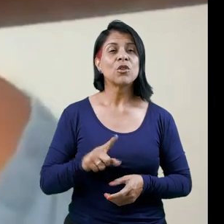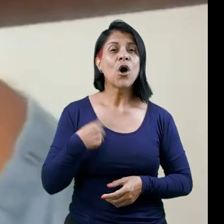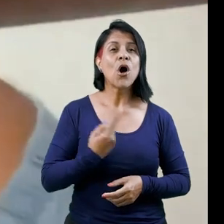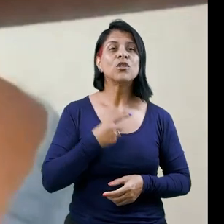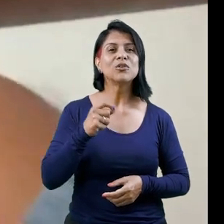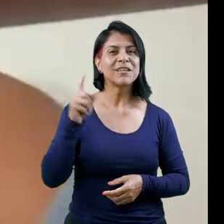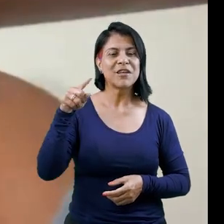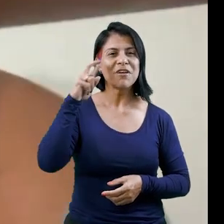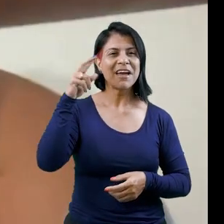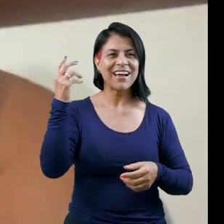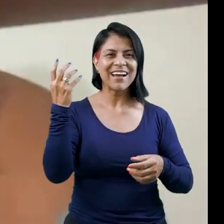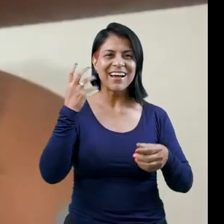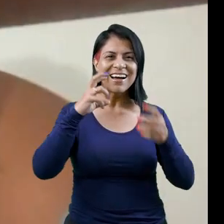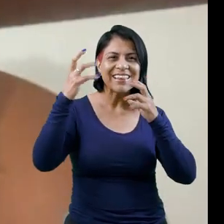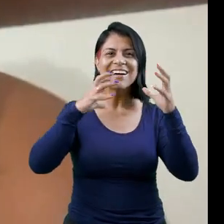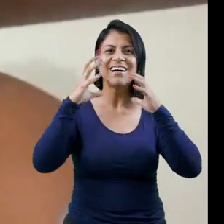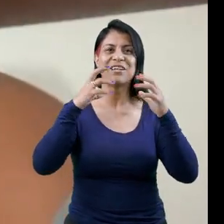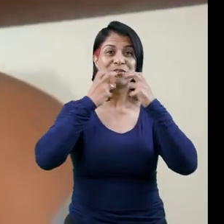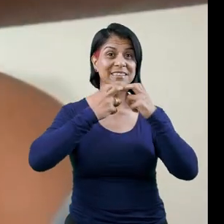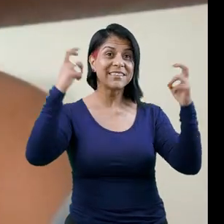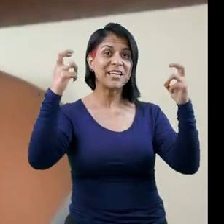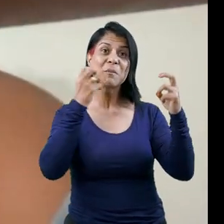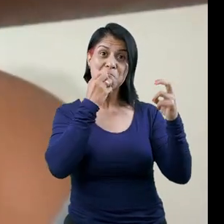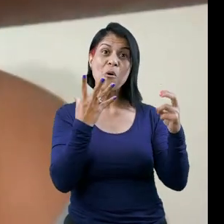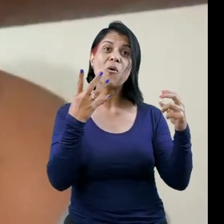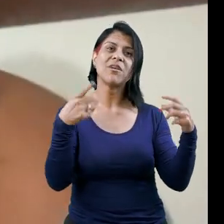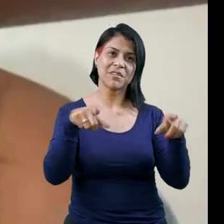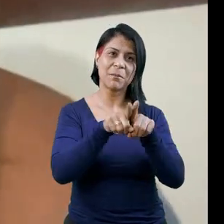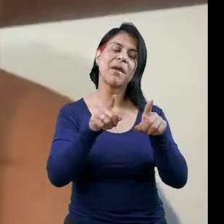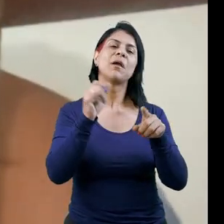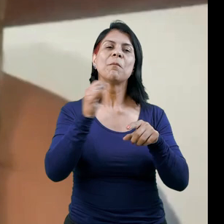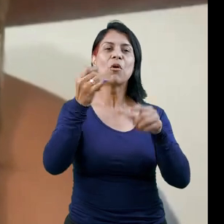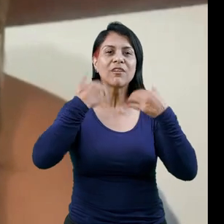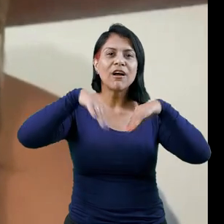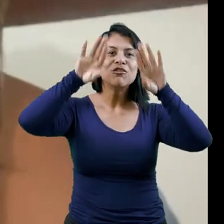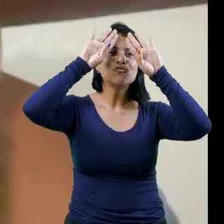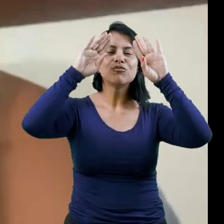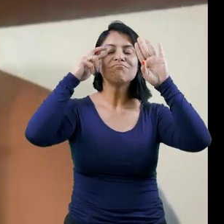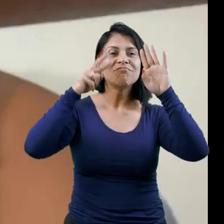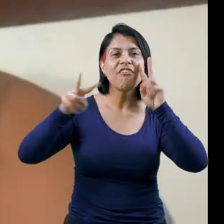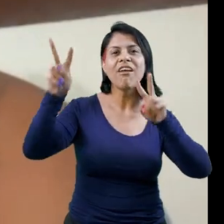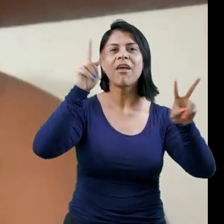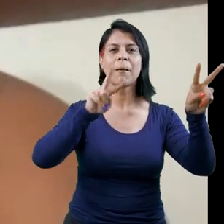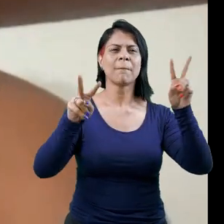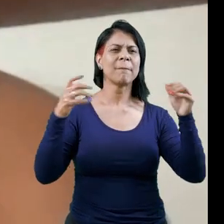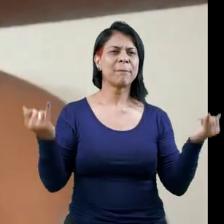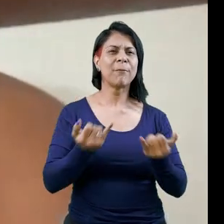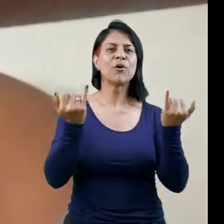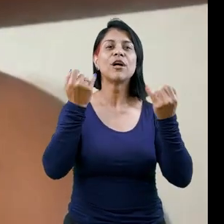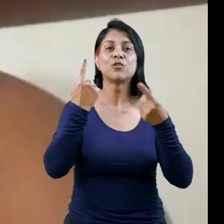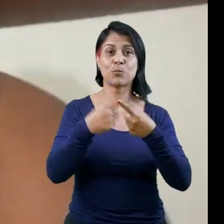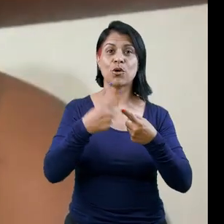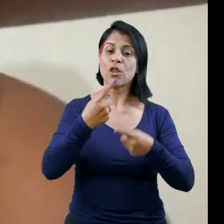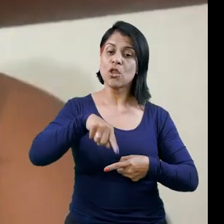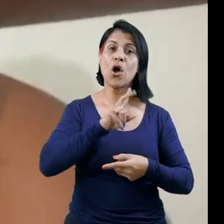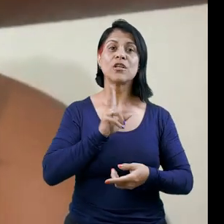Ereis cantando, gritando por aí. Acho que isso é um bom sinal, é um sinal de que a gente está no lugar certo,